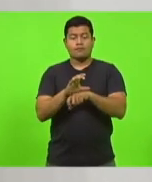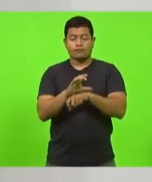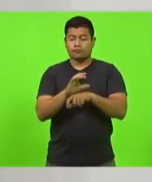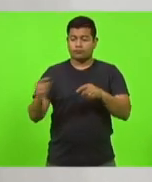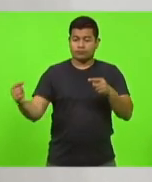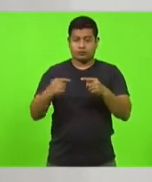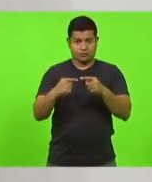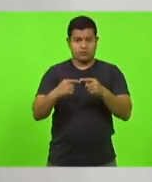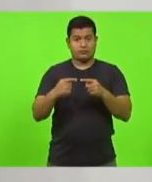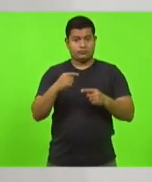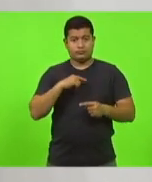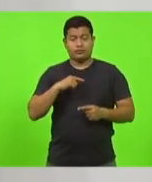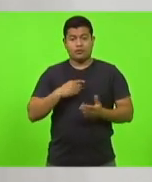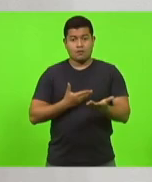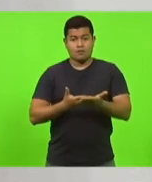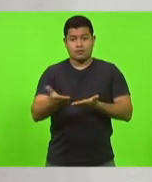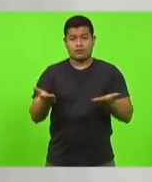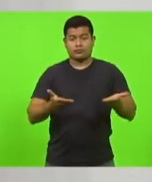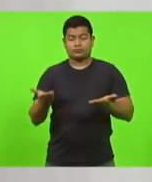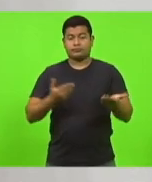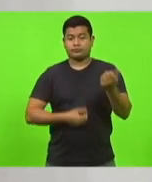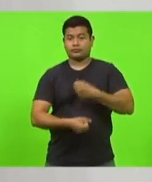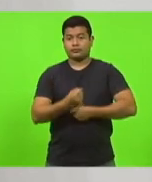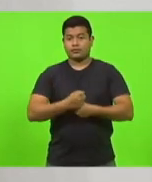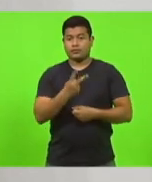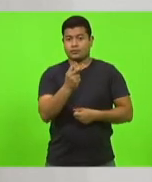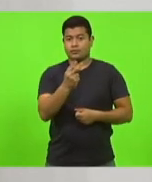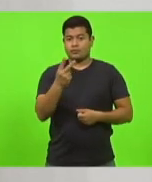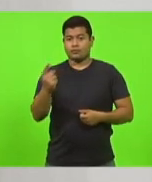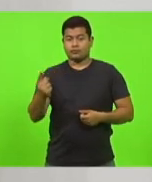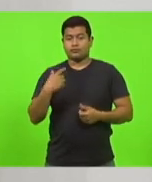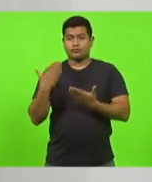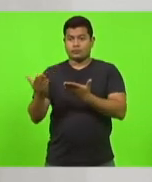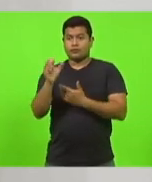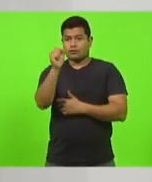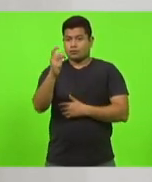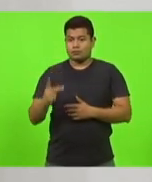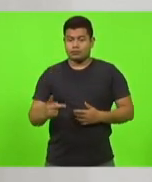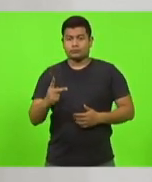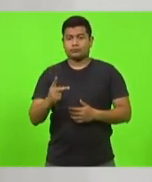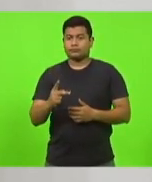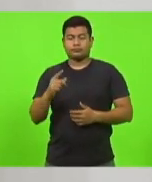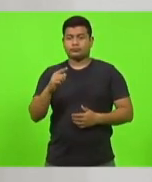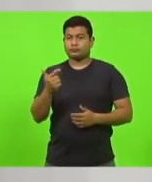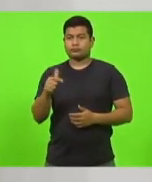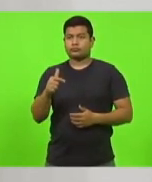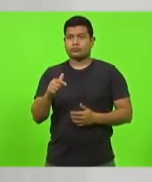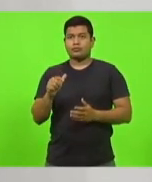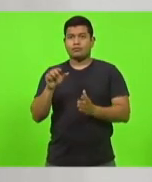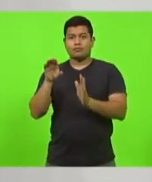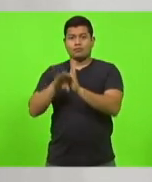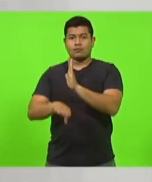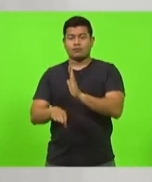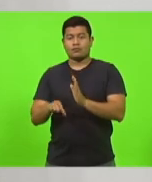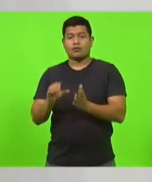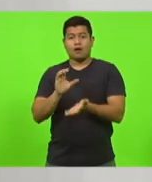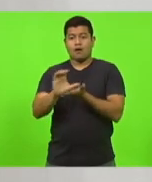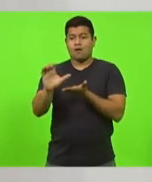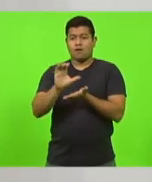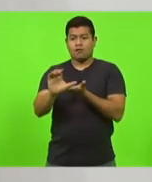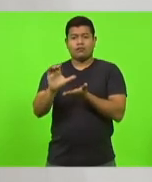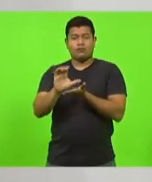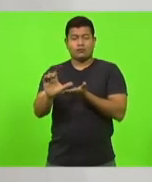partir deste ano, os aposentados não são mais computados como investimento na educação